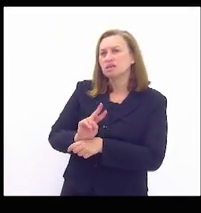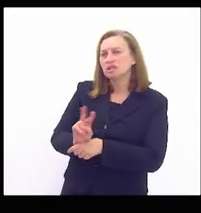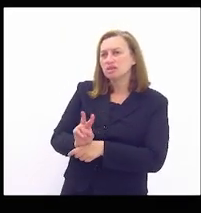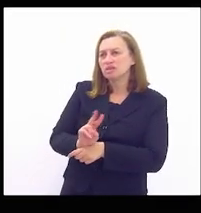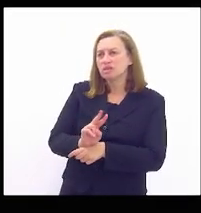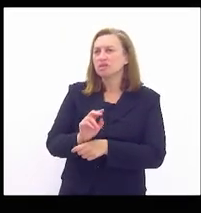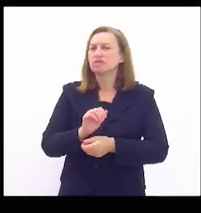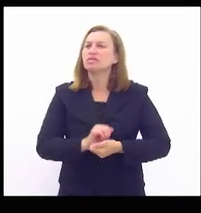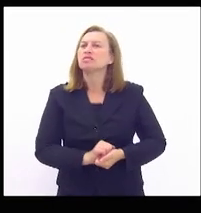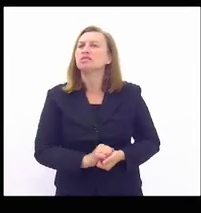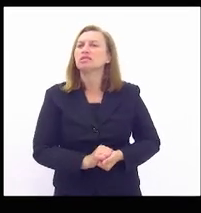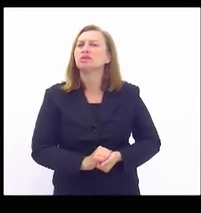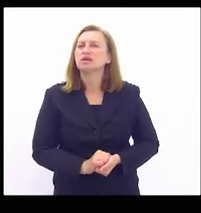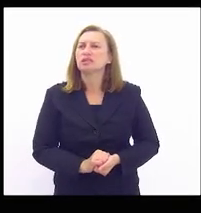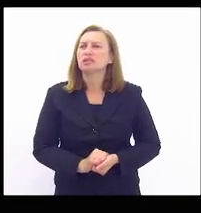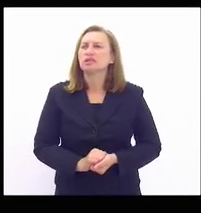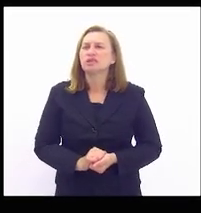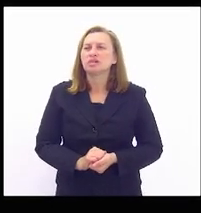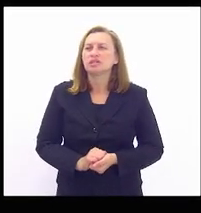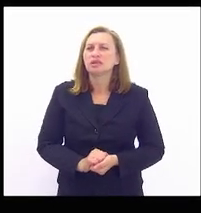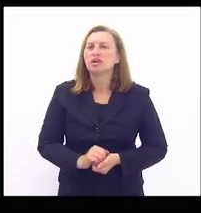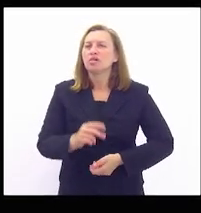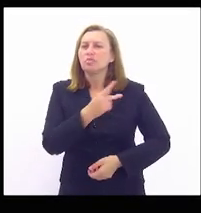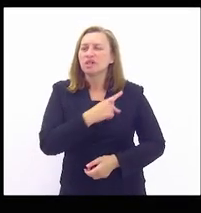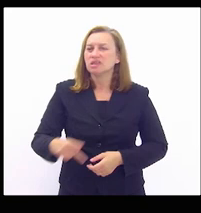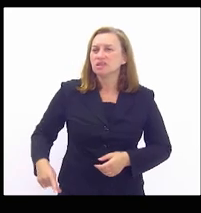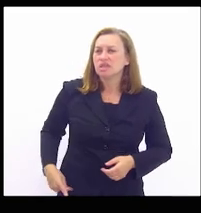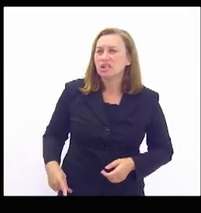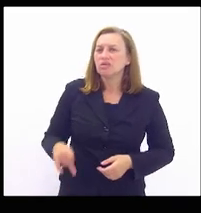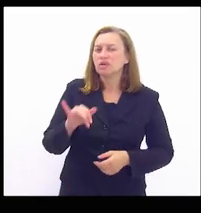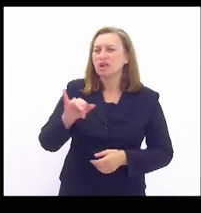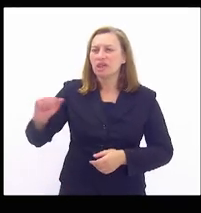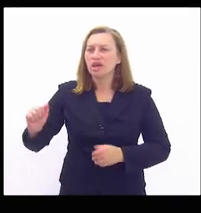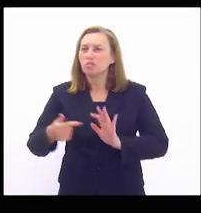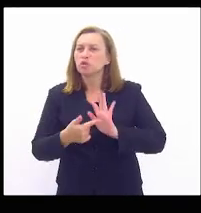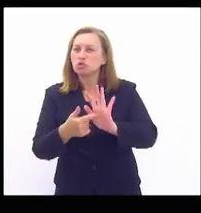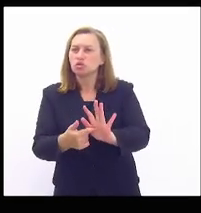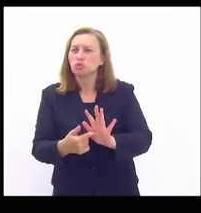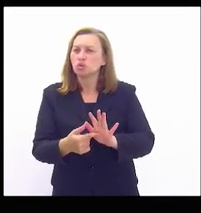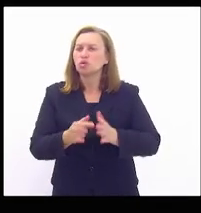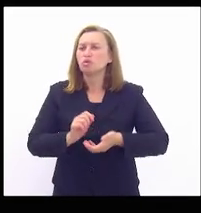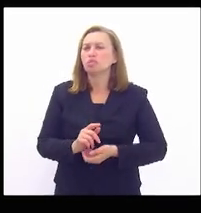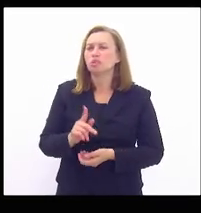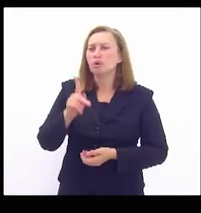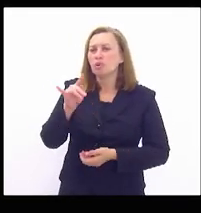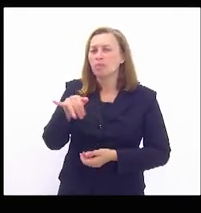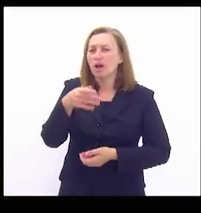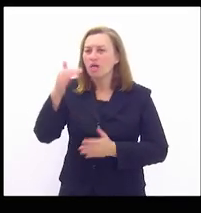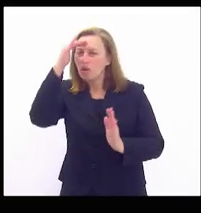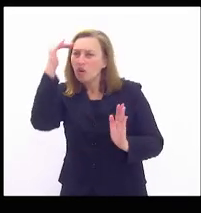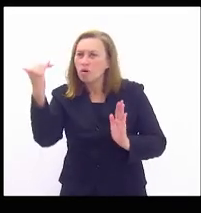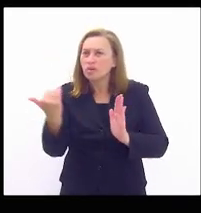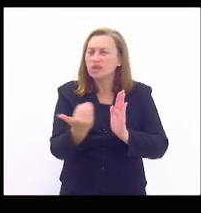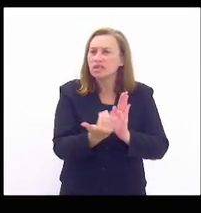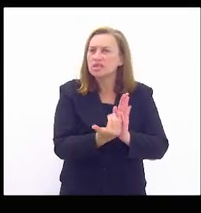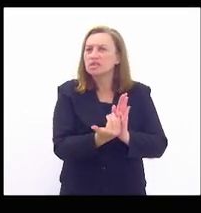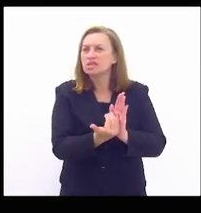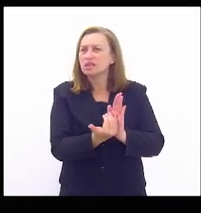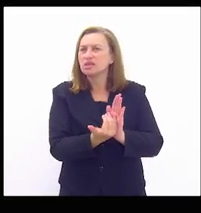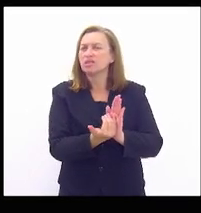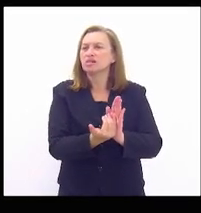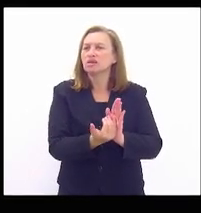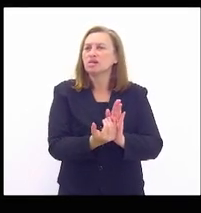como a vice-presidente do INEA mostrou, o padrão que nós temos que cumprir está estabelecido na